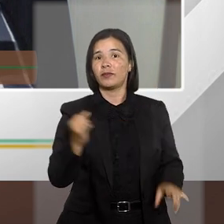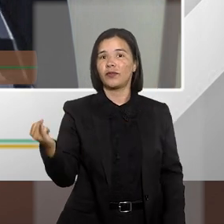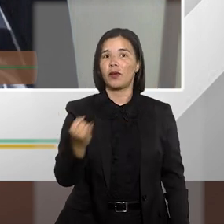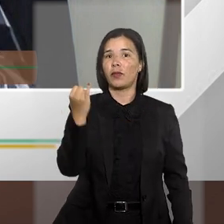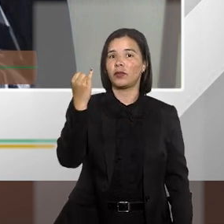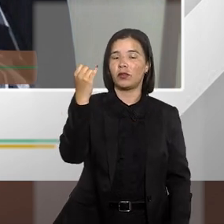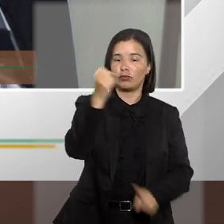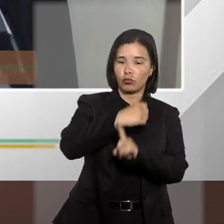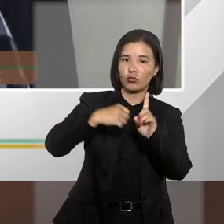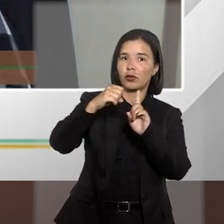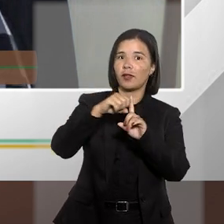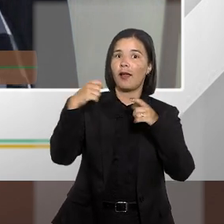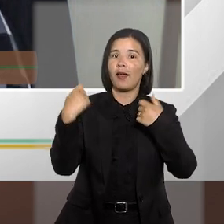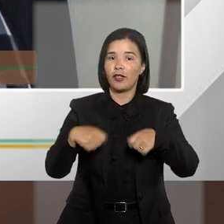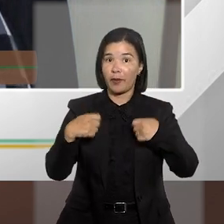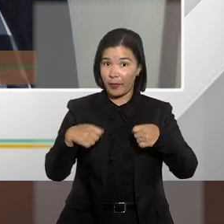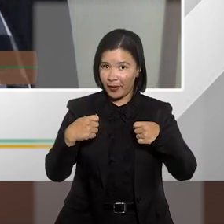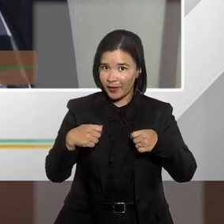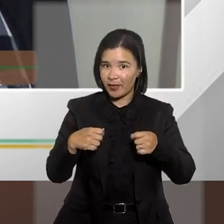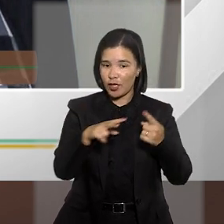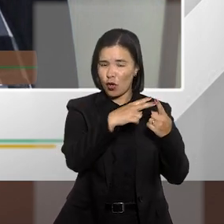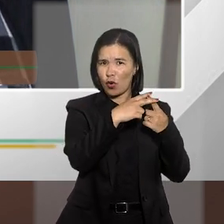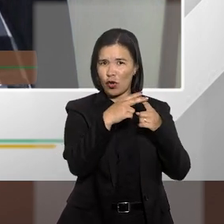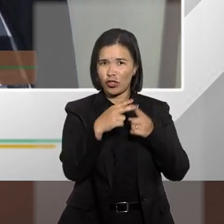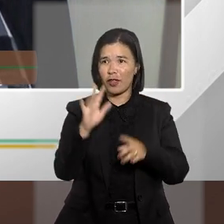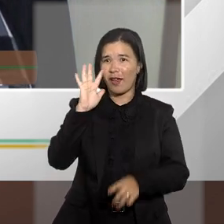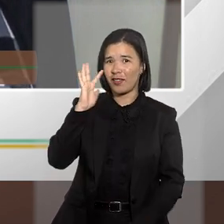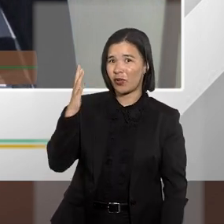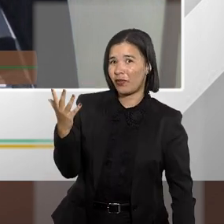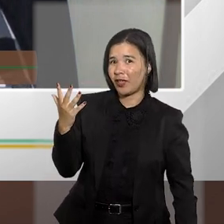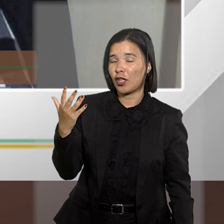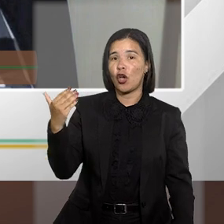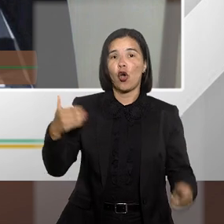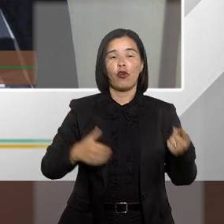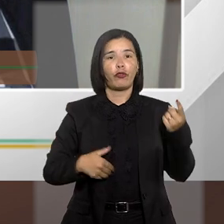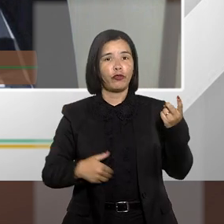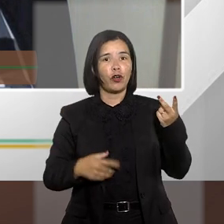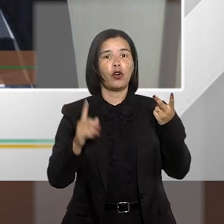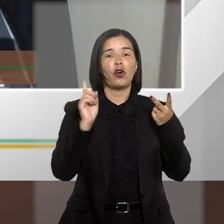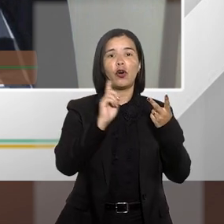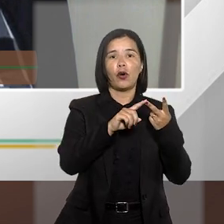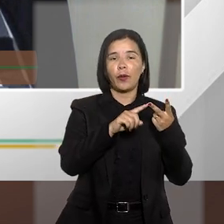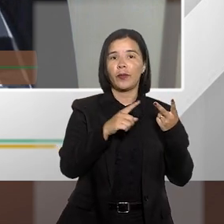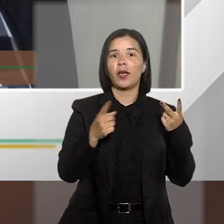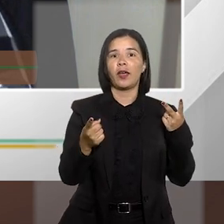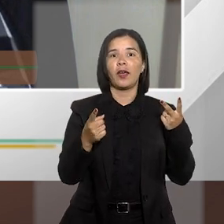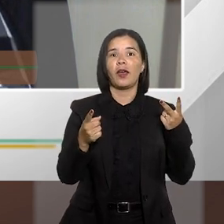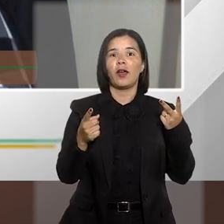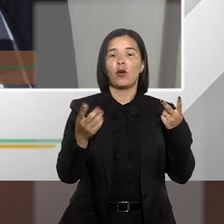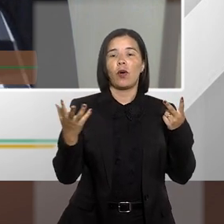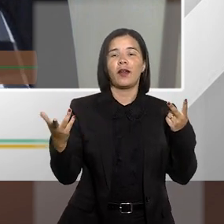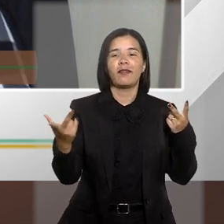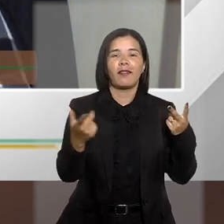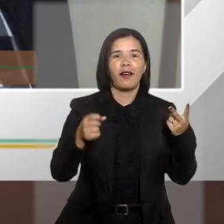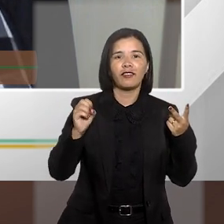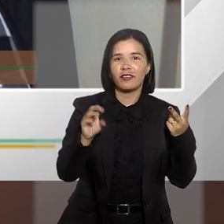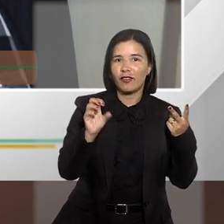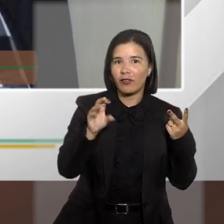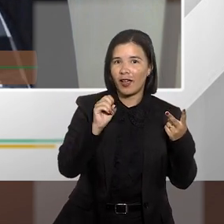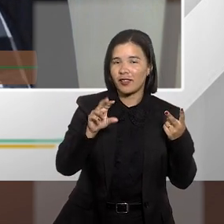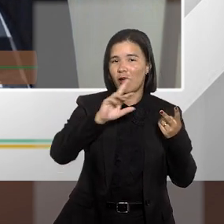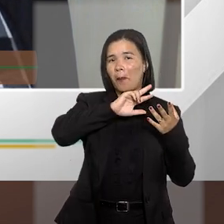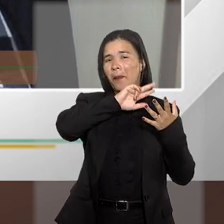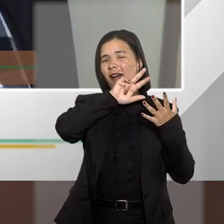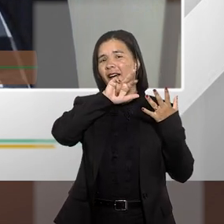que precisam ser corrigidos, resolvidos, a fome, a qualidade da educação, todos os